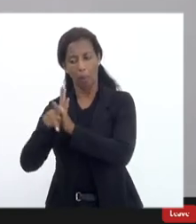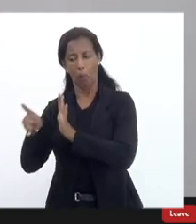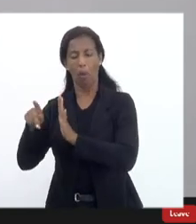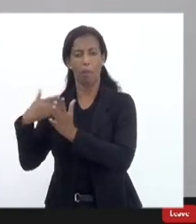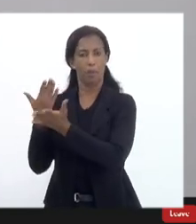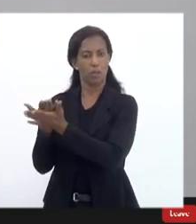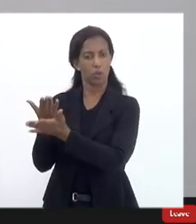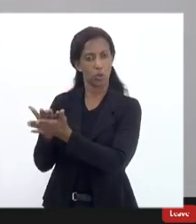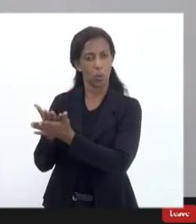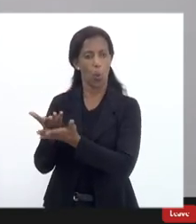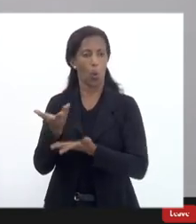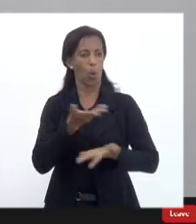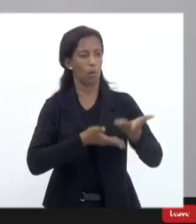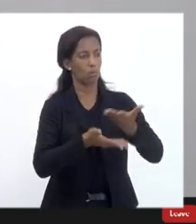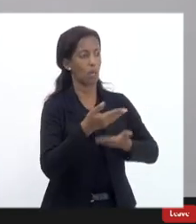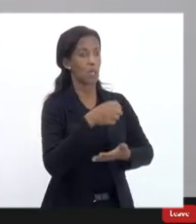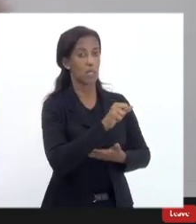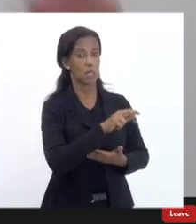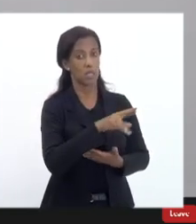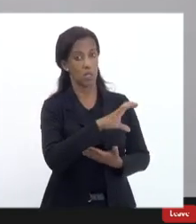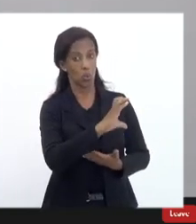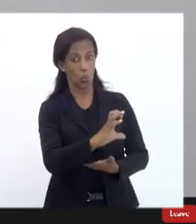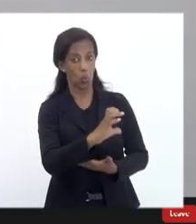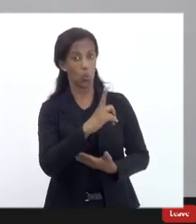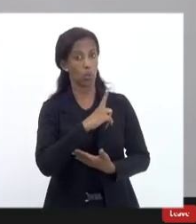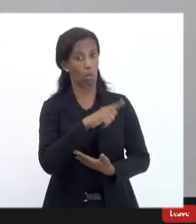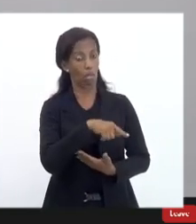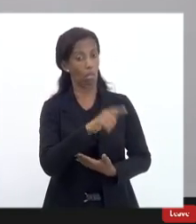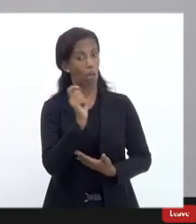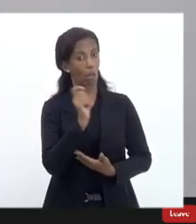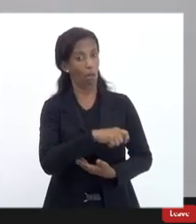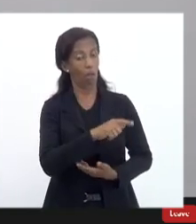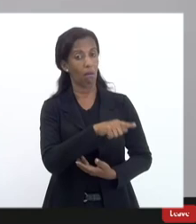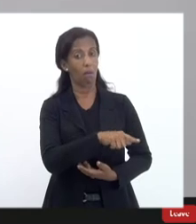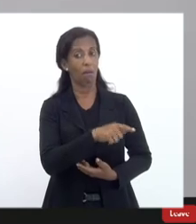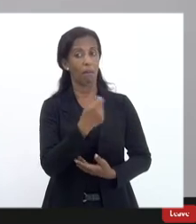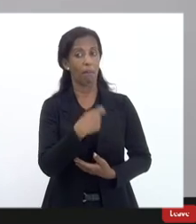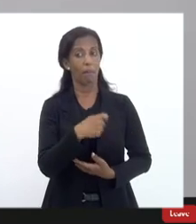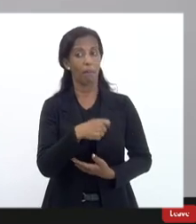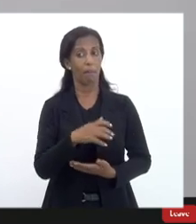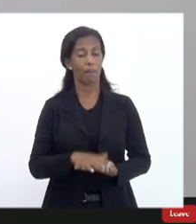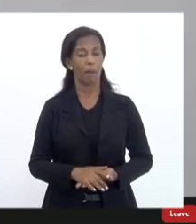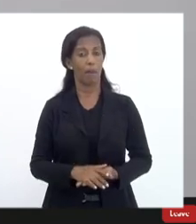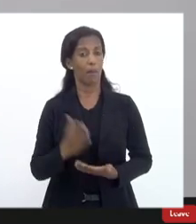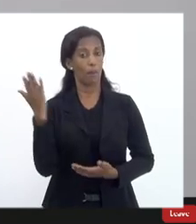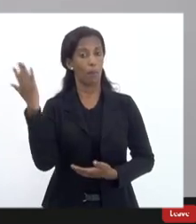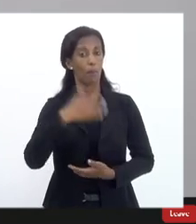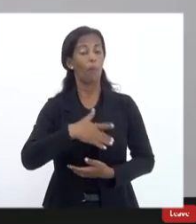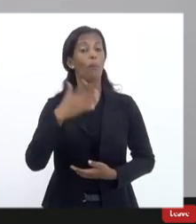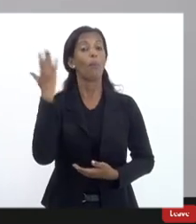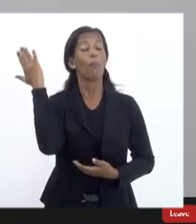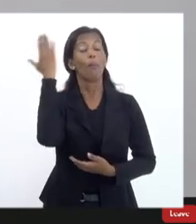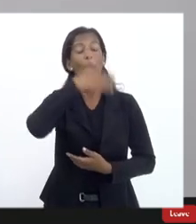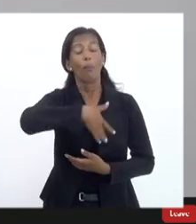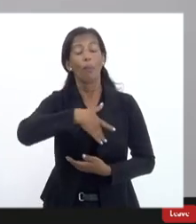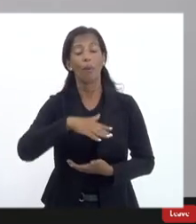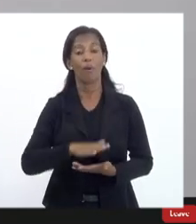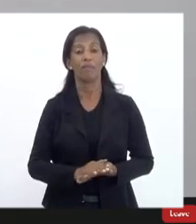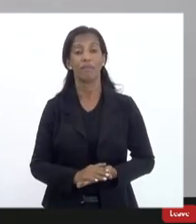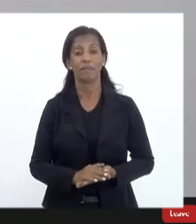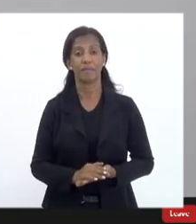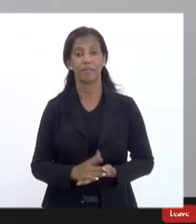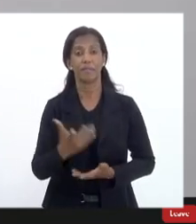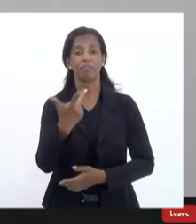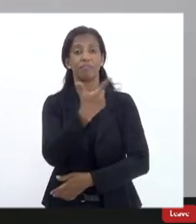professora Joilza, por parte da SEDUC, considerar a possibilidade de nós termos aí uma comprovação, né, do processo